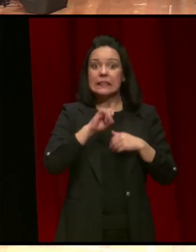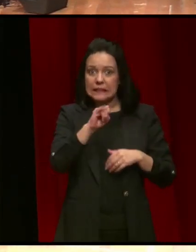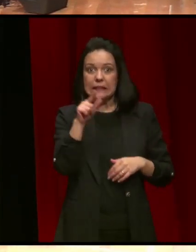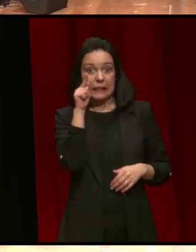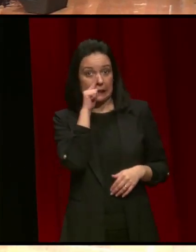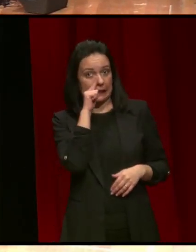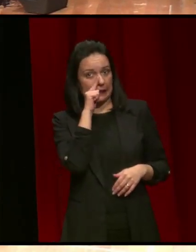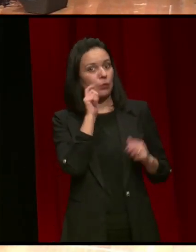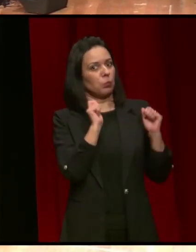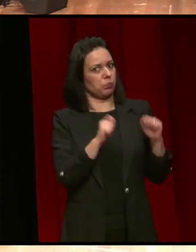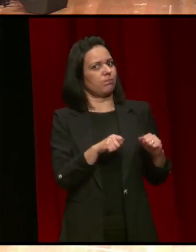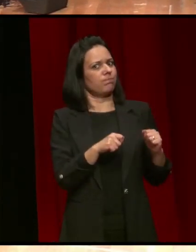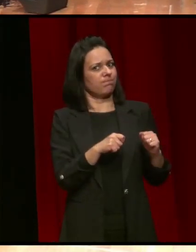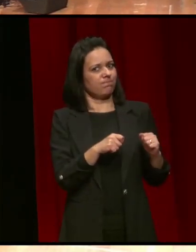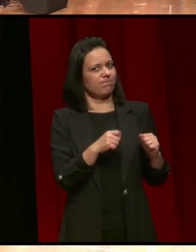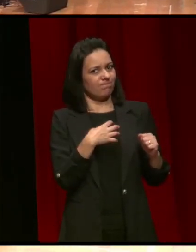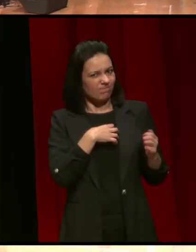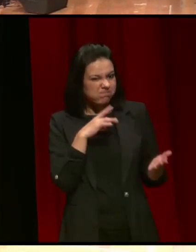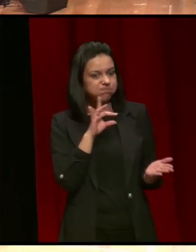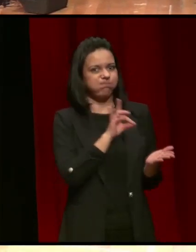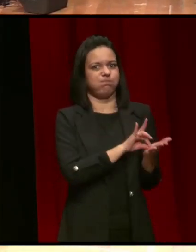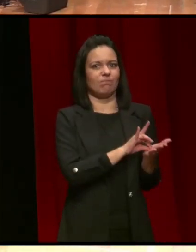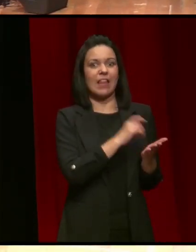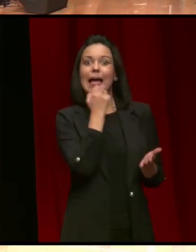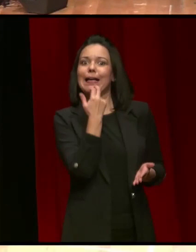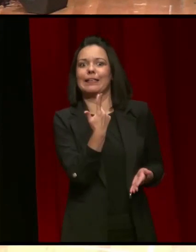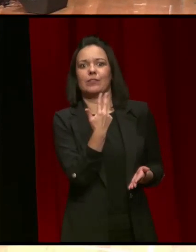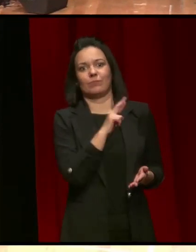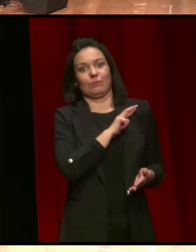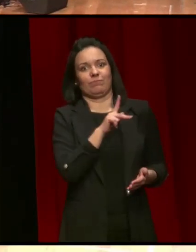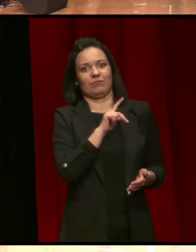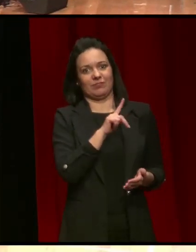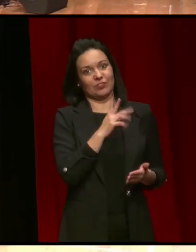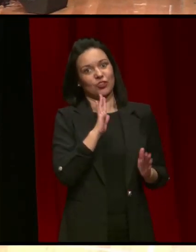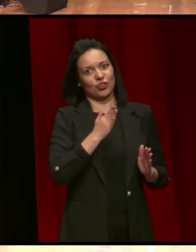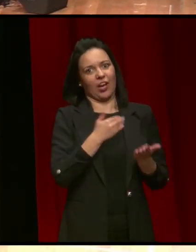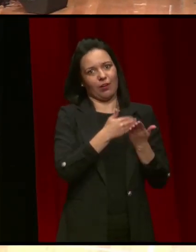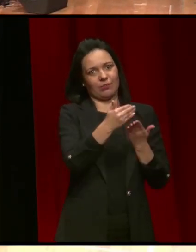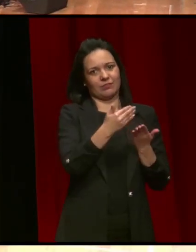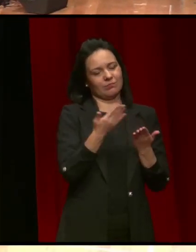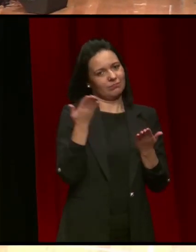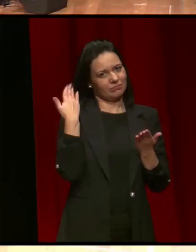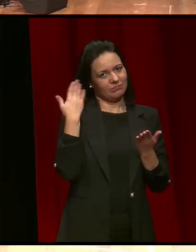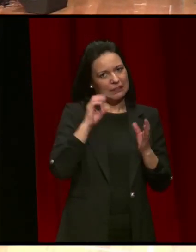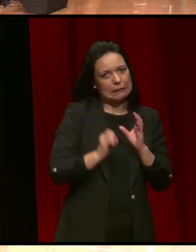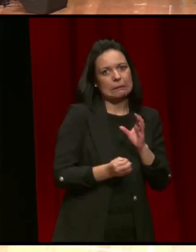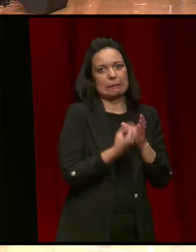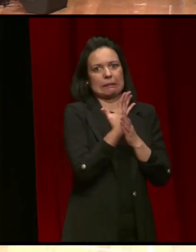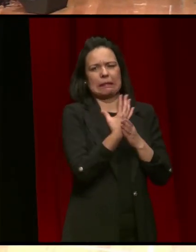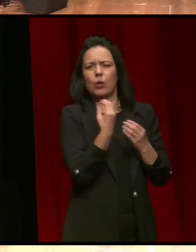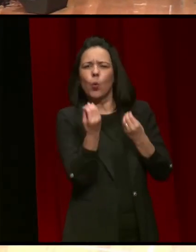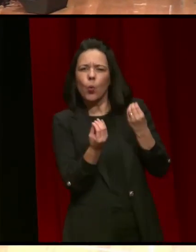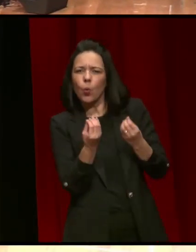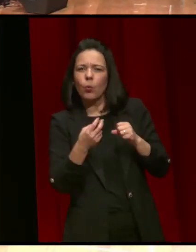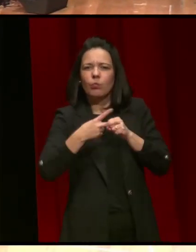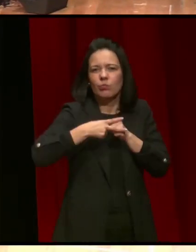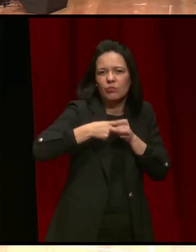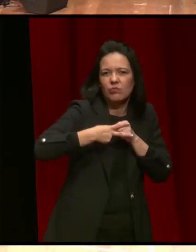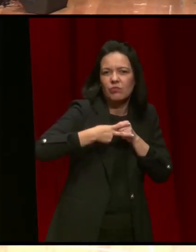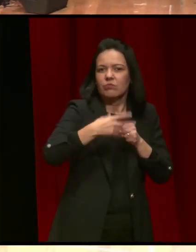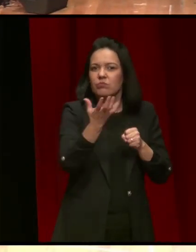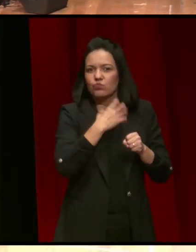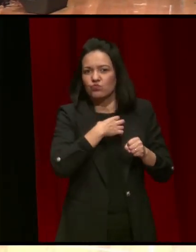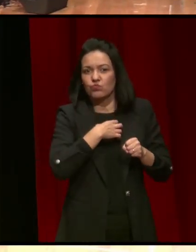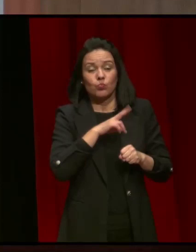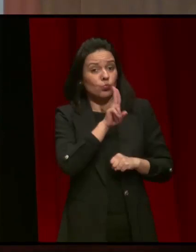ou hebraico, porque aí é uma outra língua totalmente, né? Porque aí você vê como é que o verbo é usado, o tempo